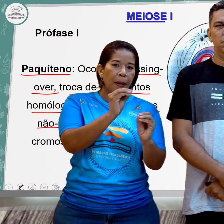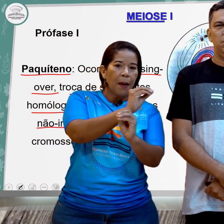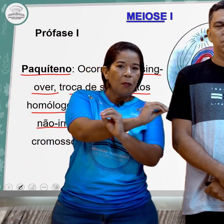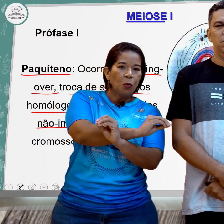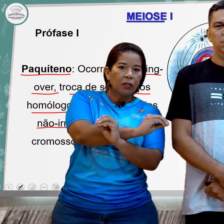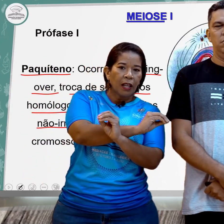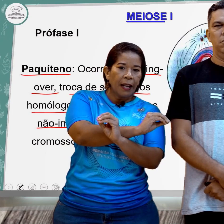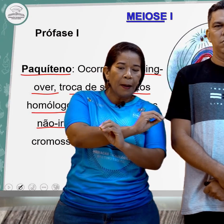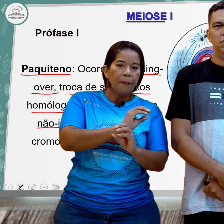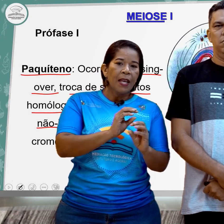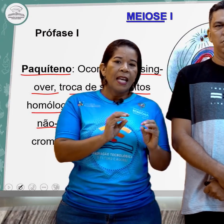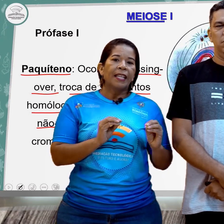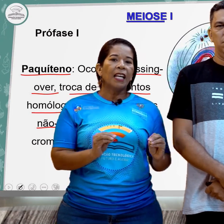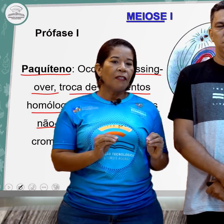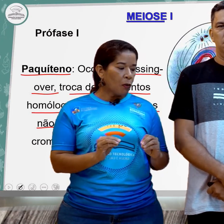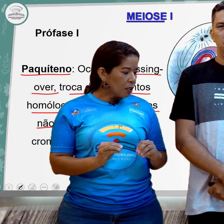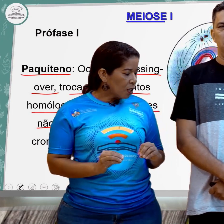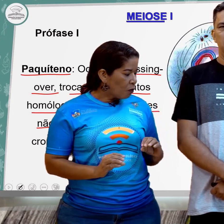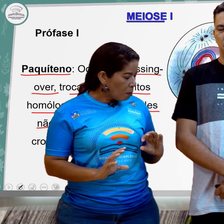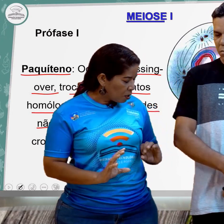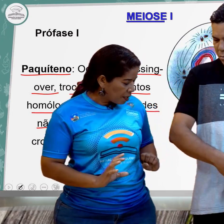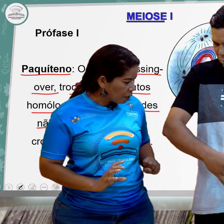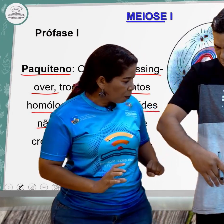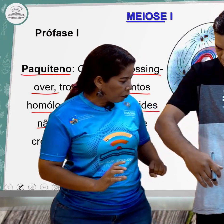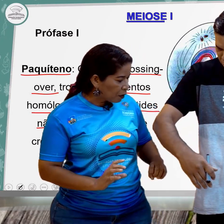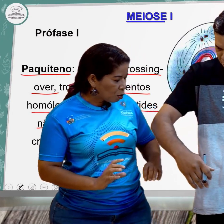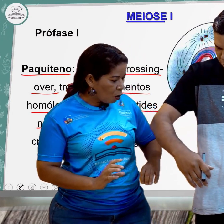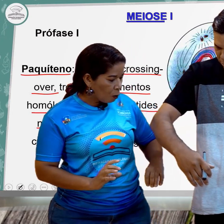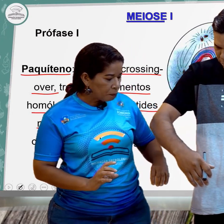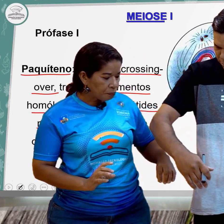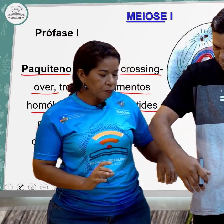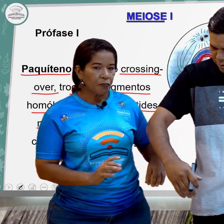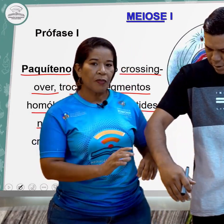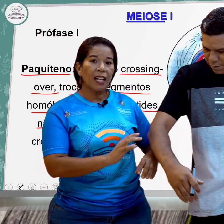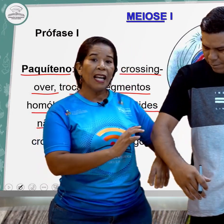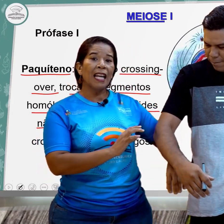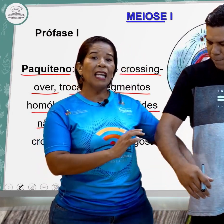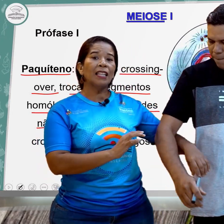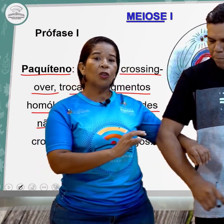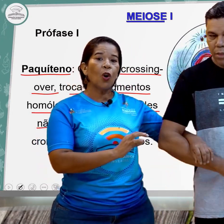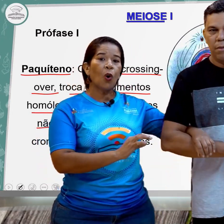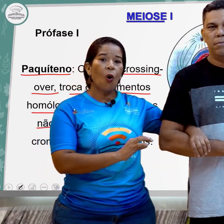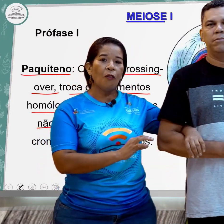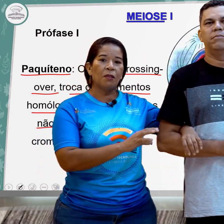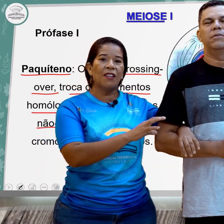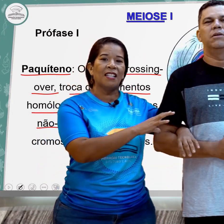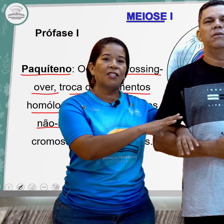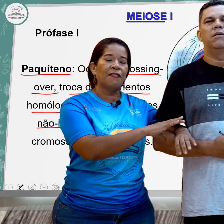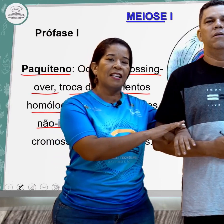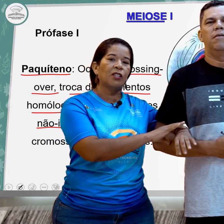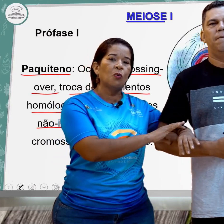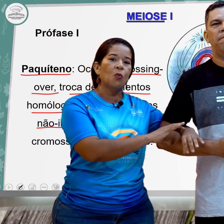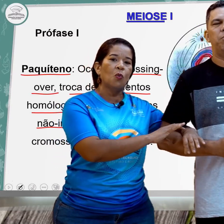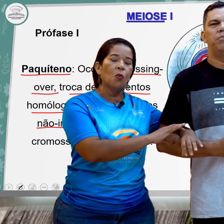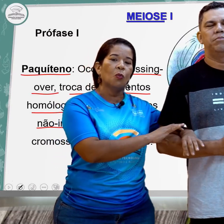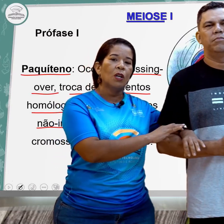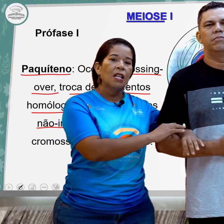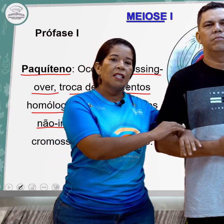essa permuta, né? O que vai acontecer? Vamos dizer que o professor, ele trocou, vamos ver se ele